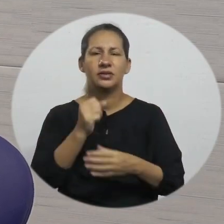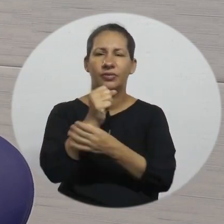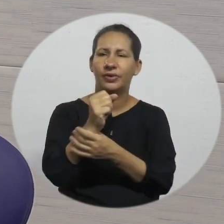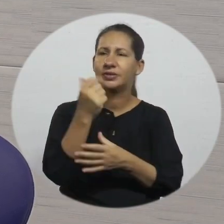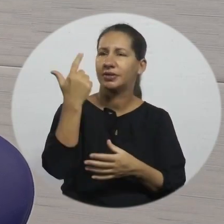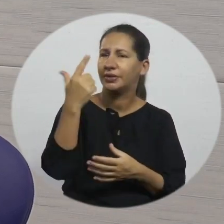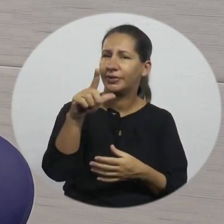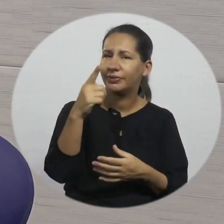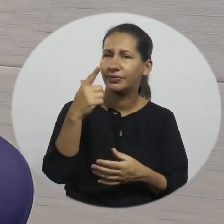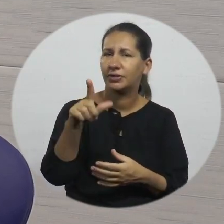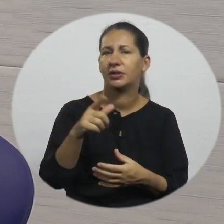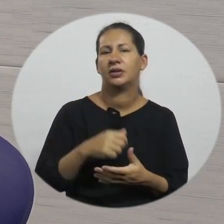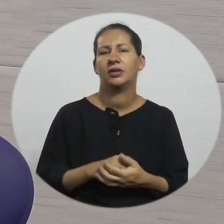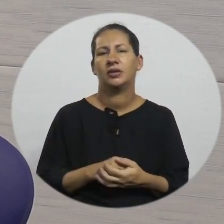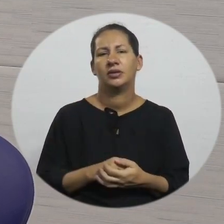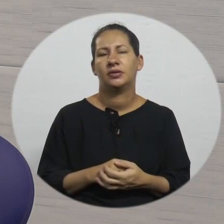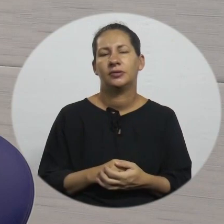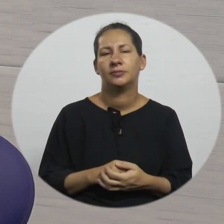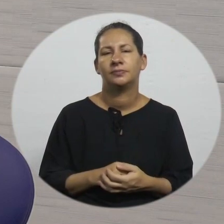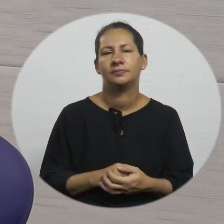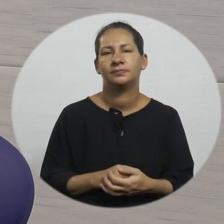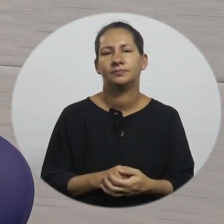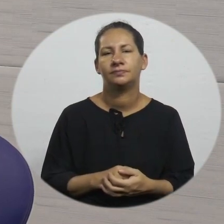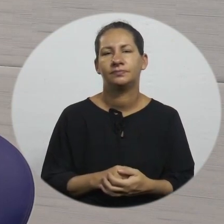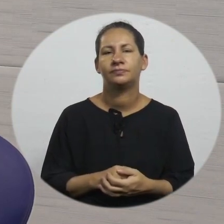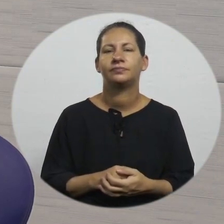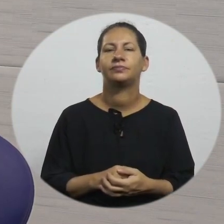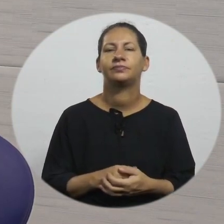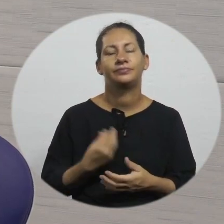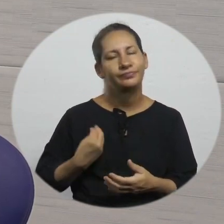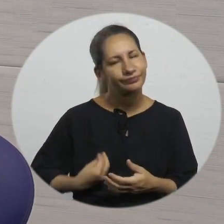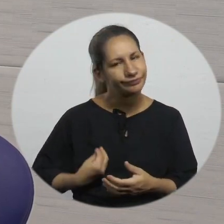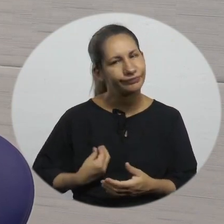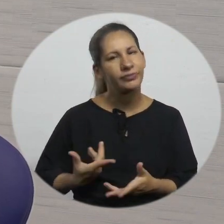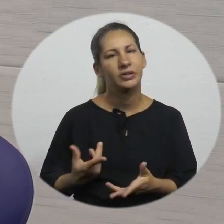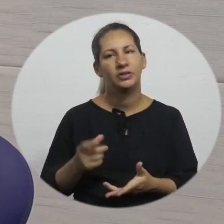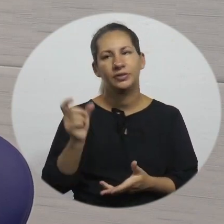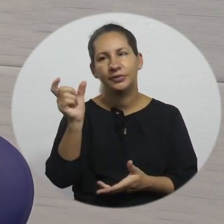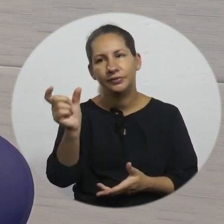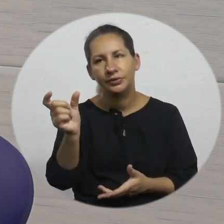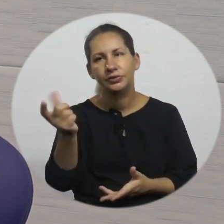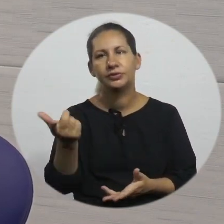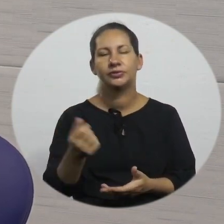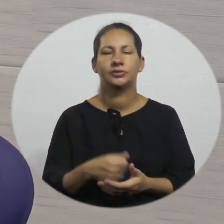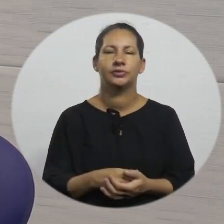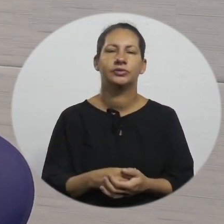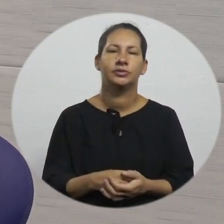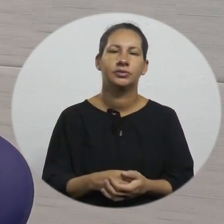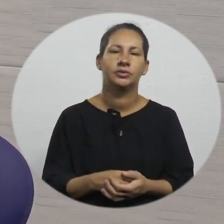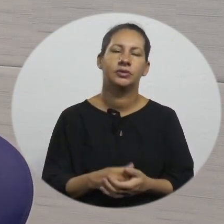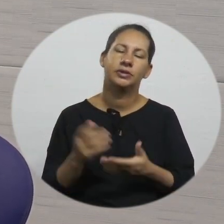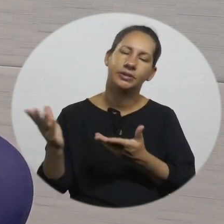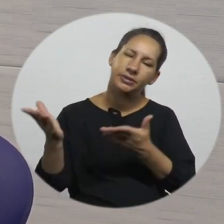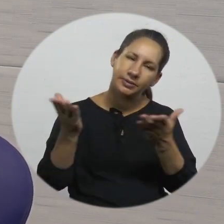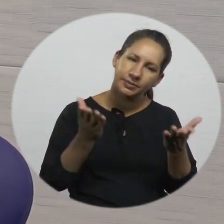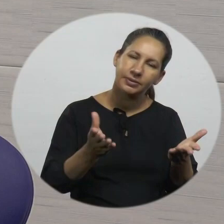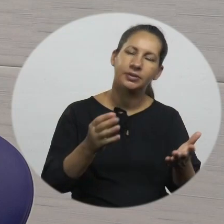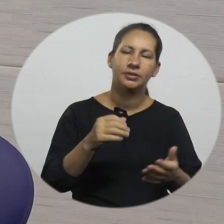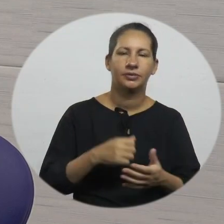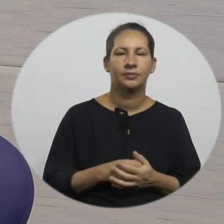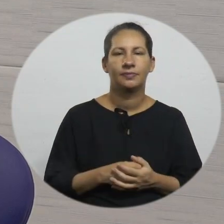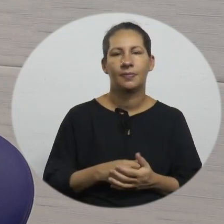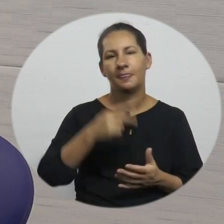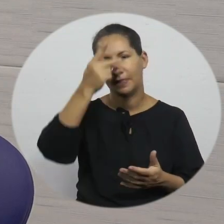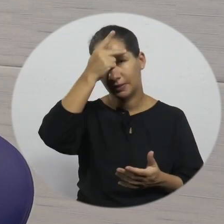de que poderá ser atendido, né? Existe uma distribuição de ficha, há uma capacidade, como eu falei, de